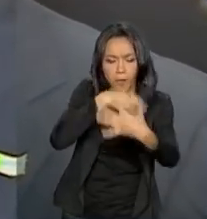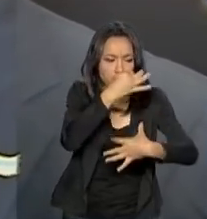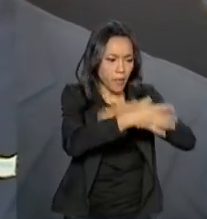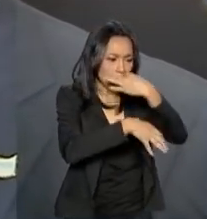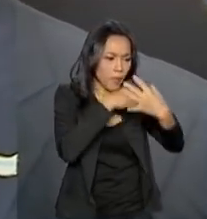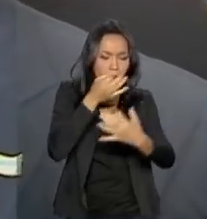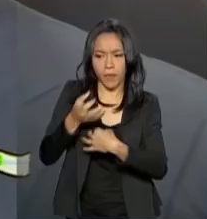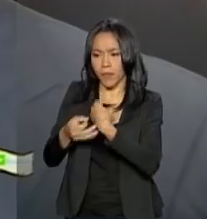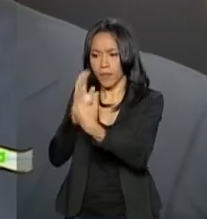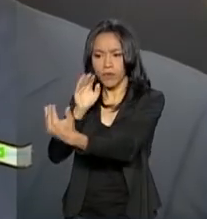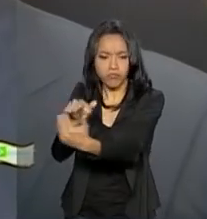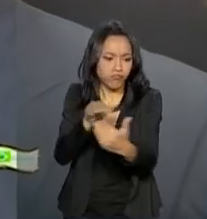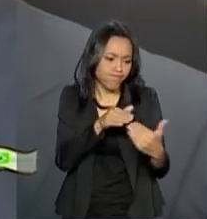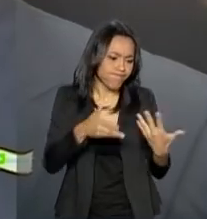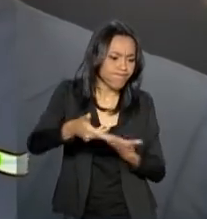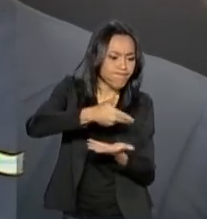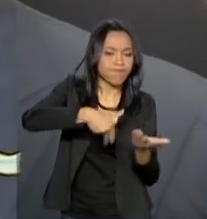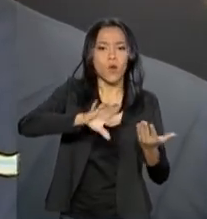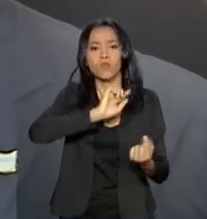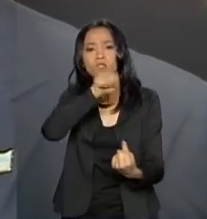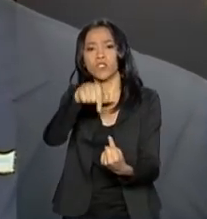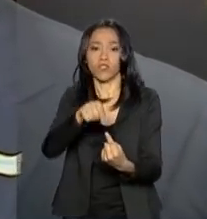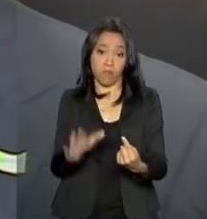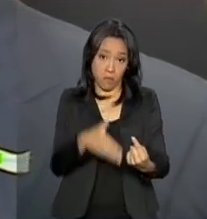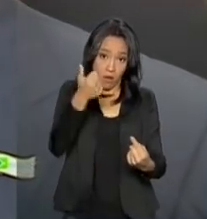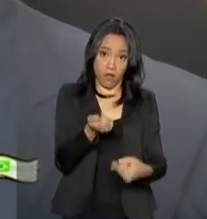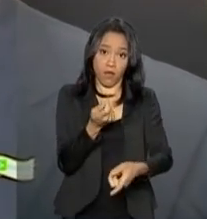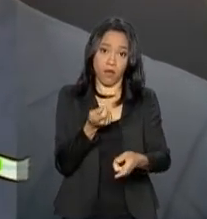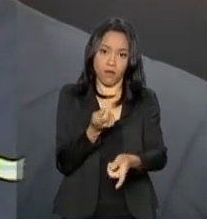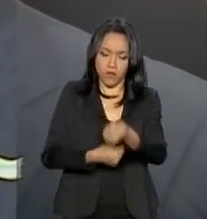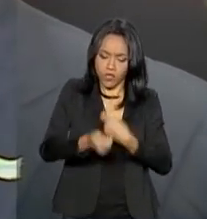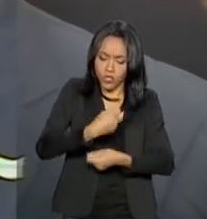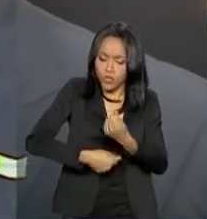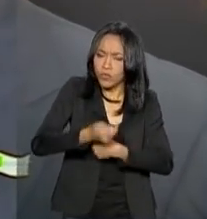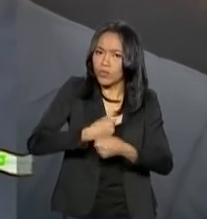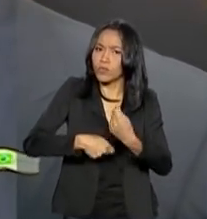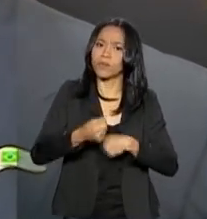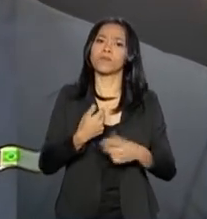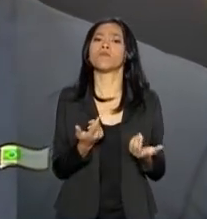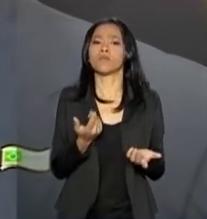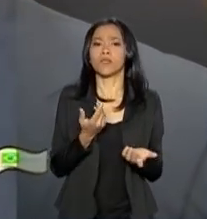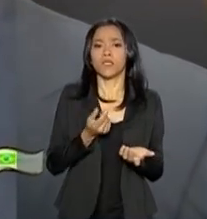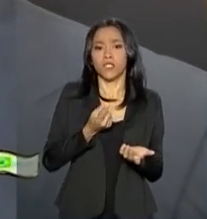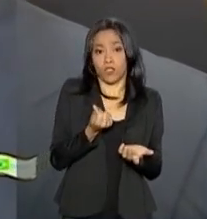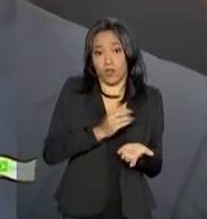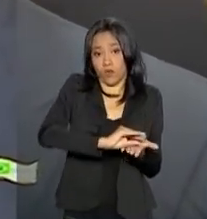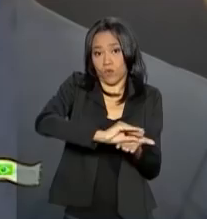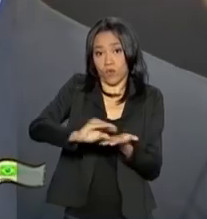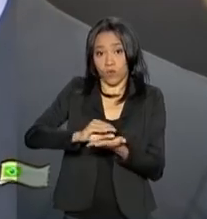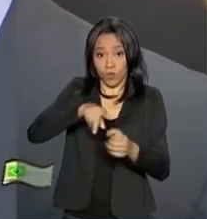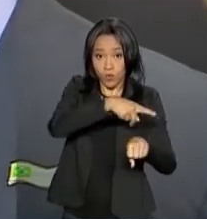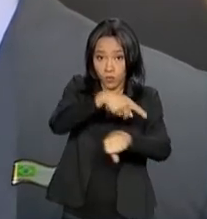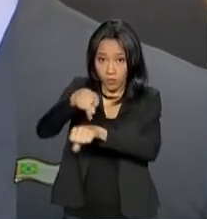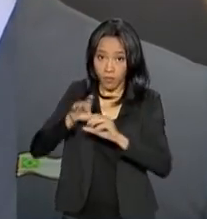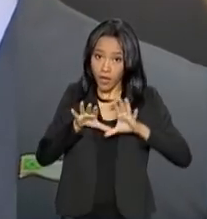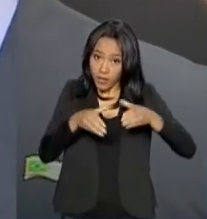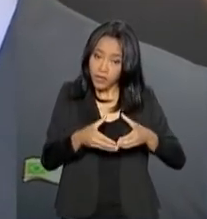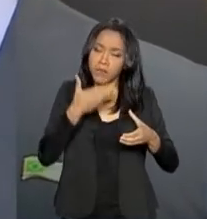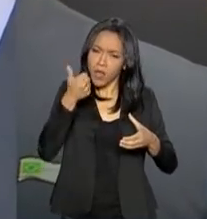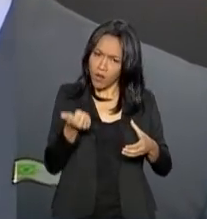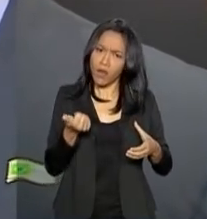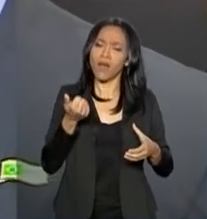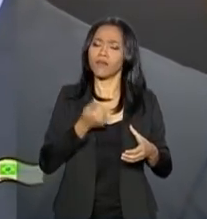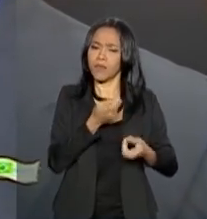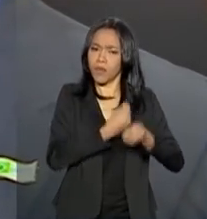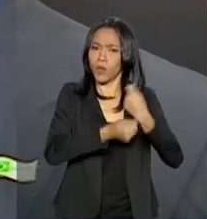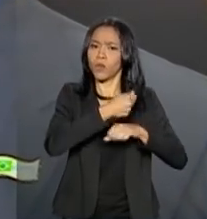sentido de melhorar os fluxos comerciais e de capitais entre os países e portanto melhorar a situação econômica do